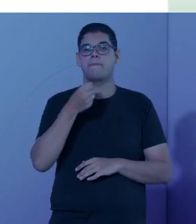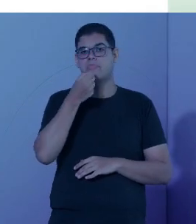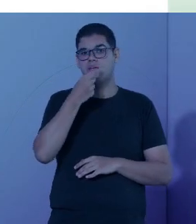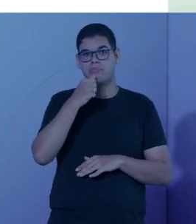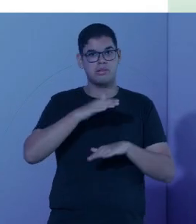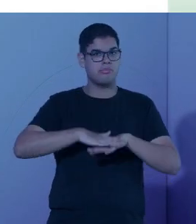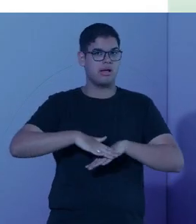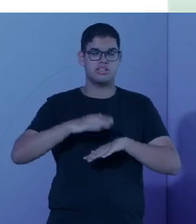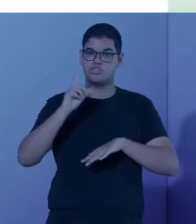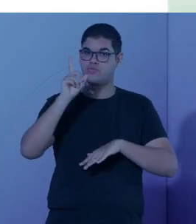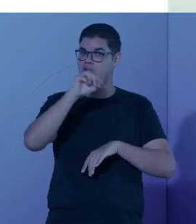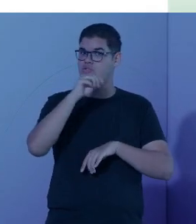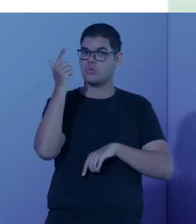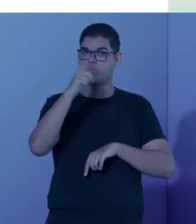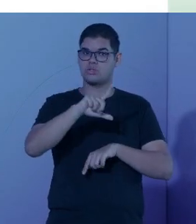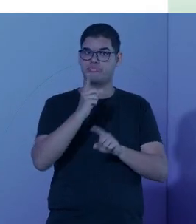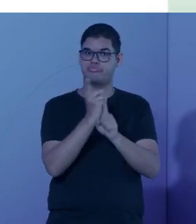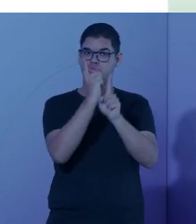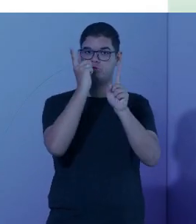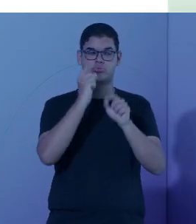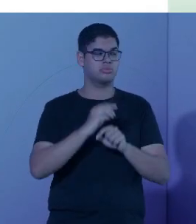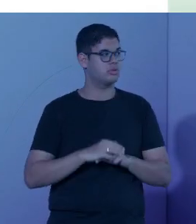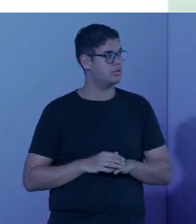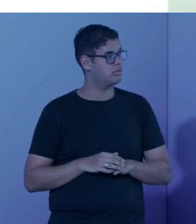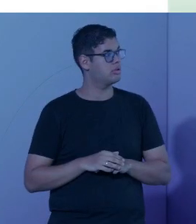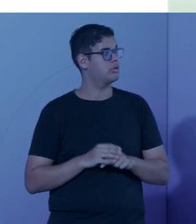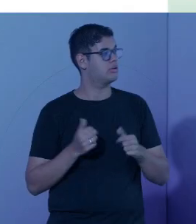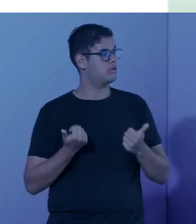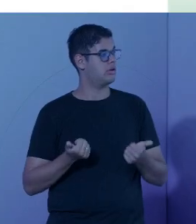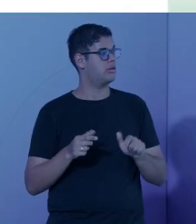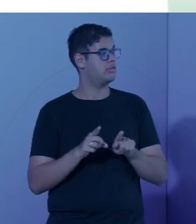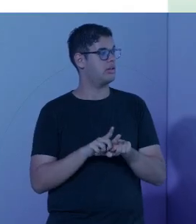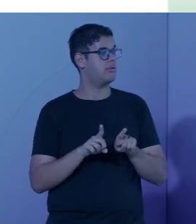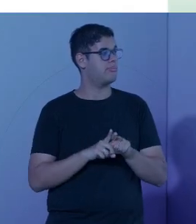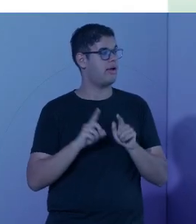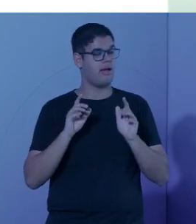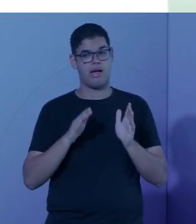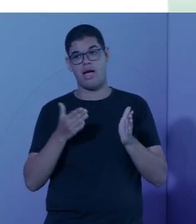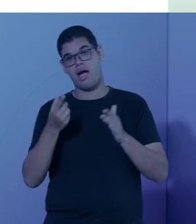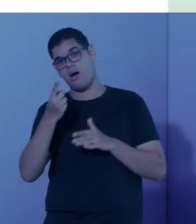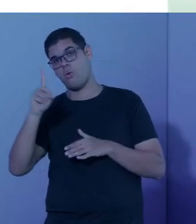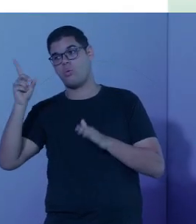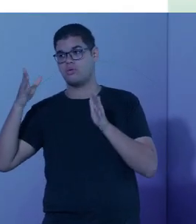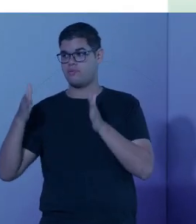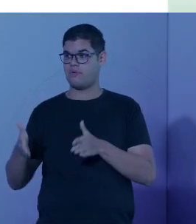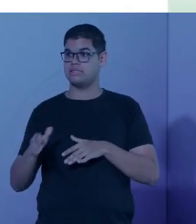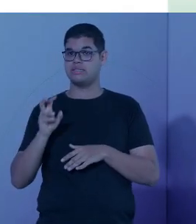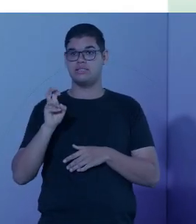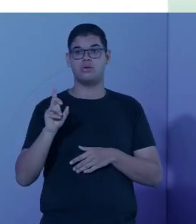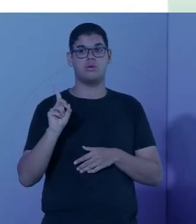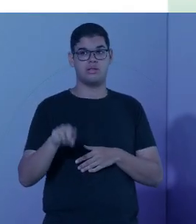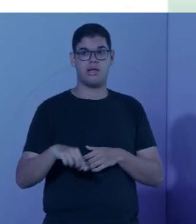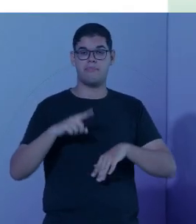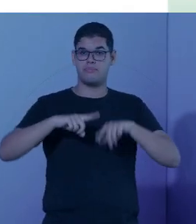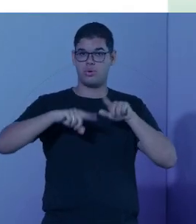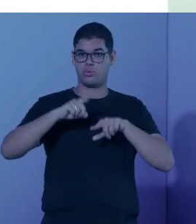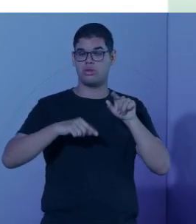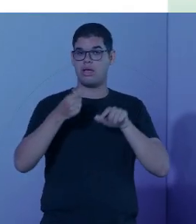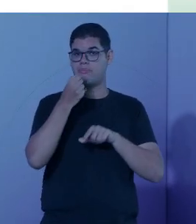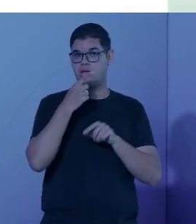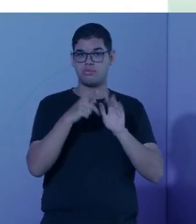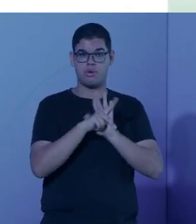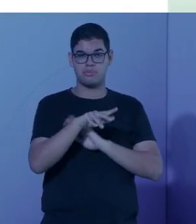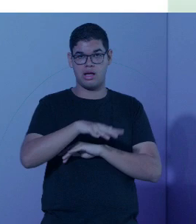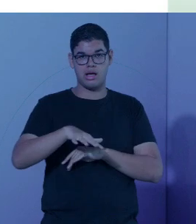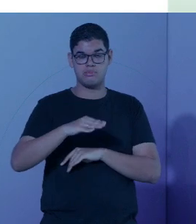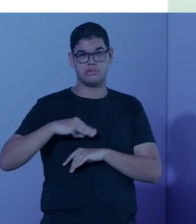Sistema de Gerenciamento dos Produtos do Ministério da Saúde. Na sequência, a gente